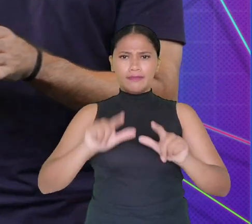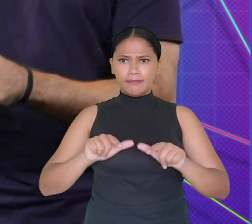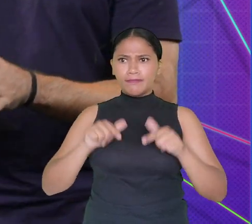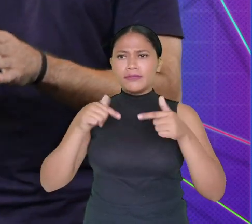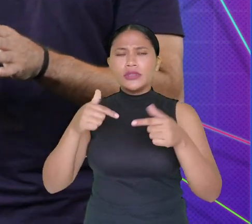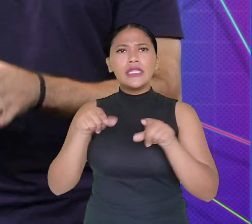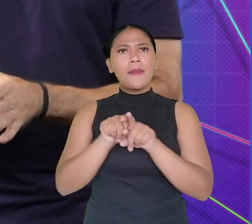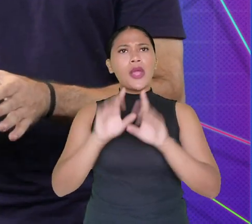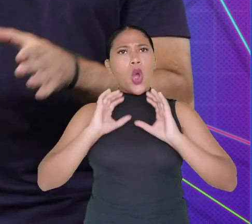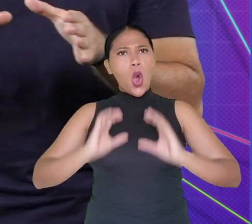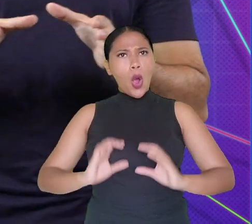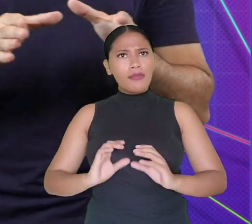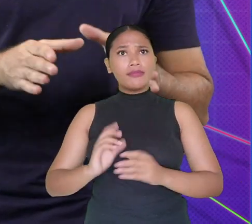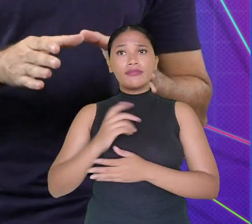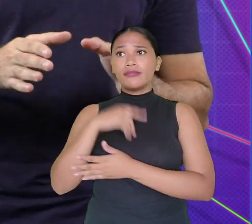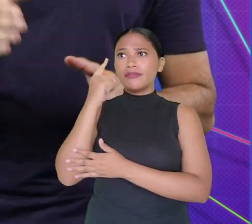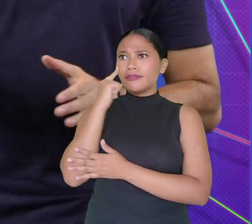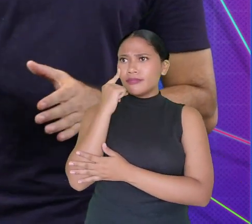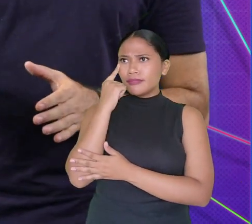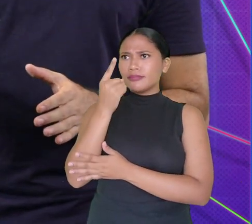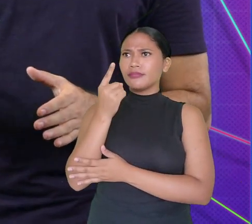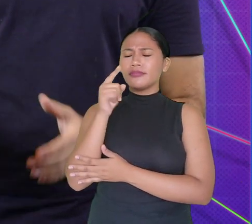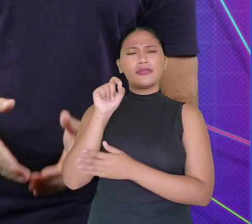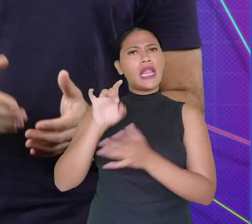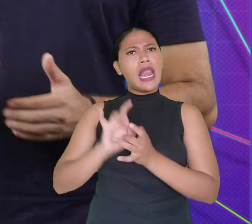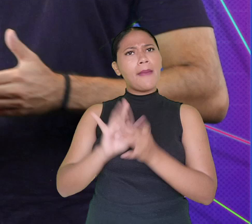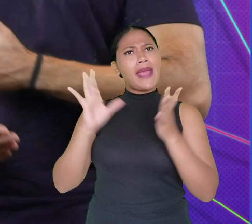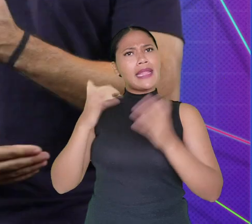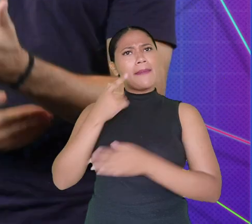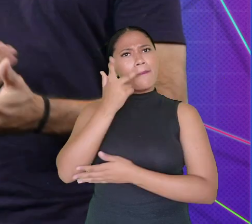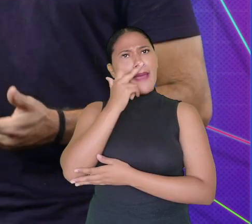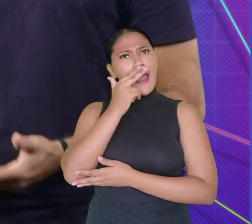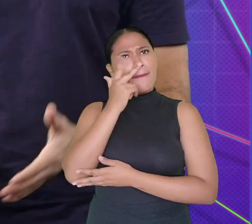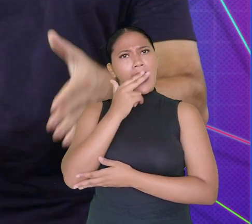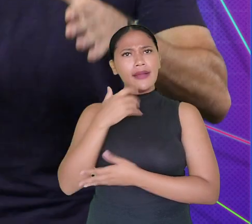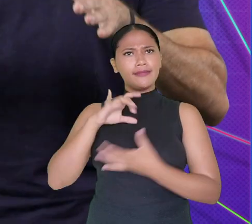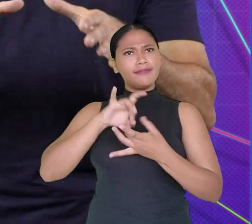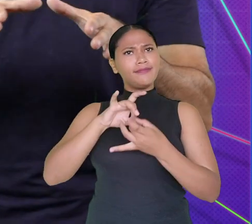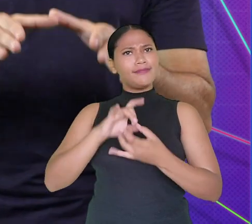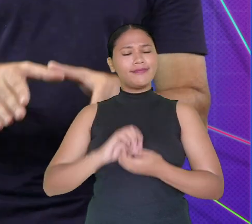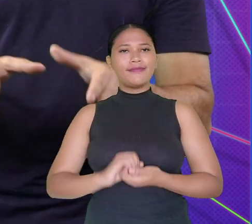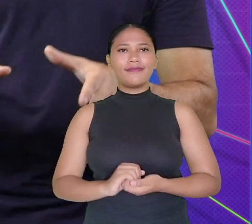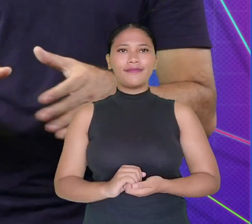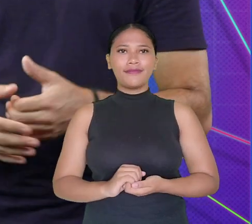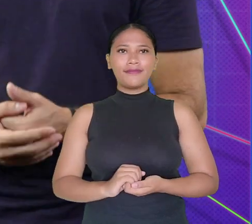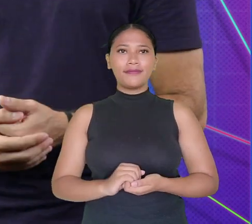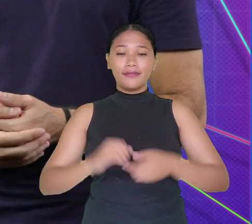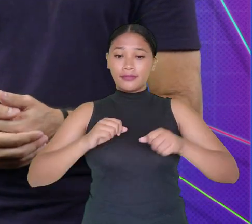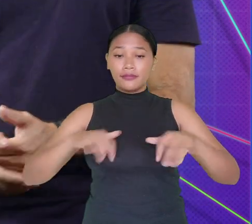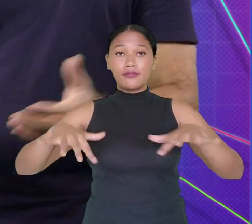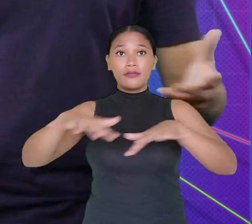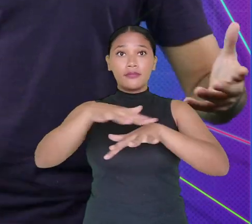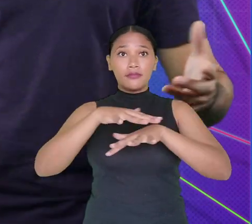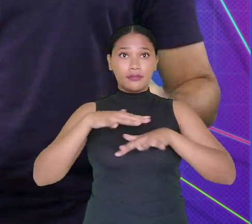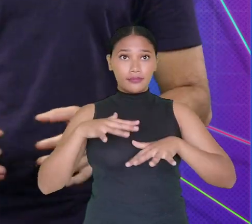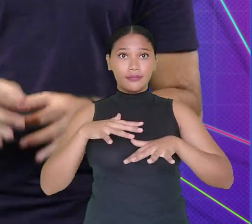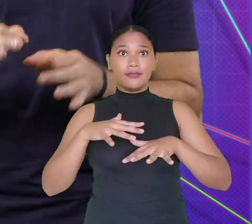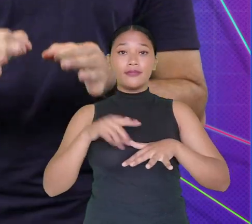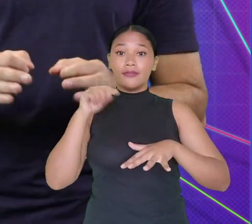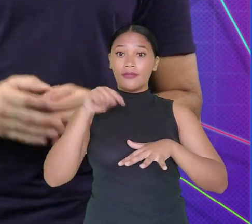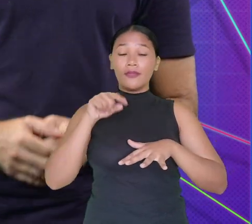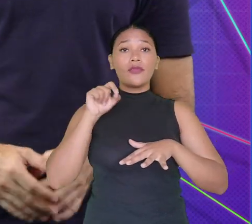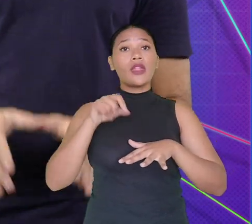como os personagens reagem e se comportam, criando assim uma sensação de liberdade e imersão na história.